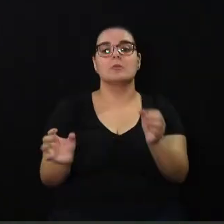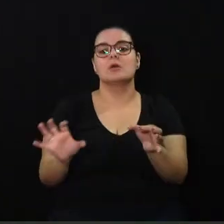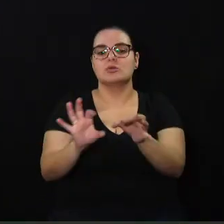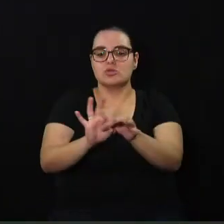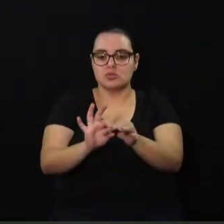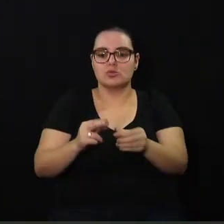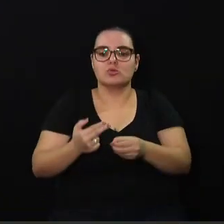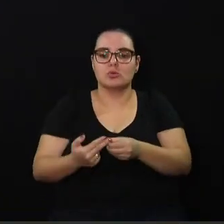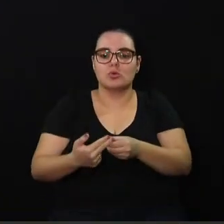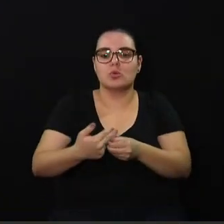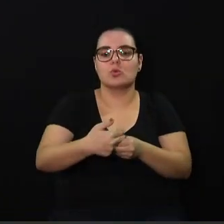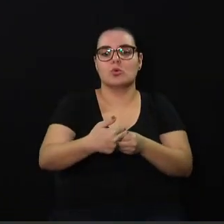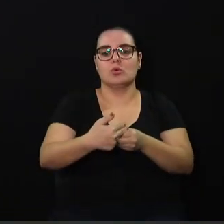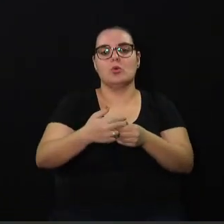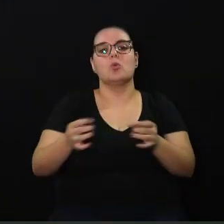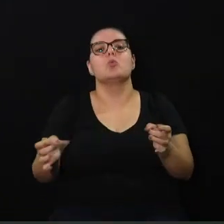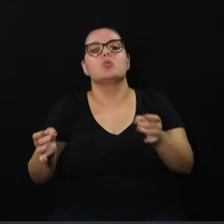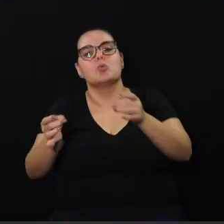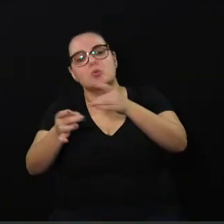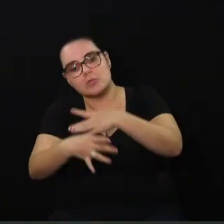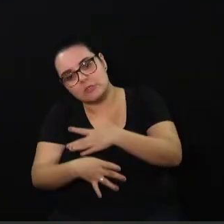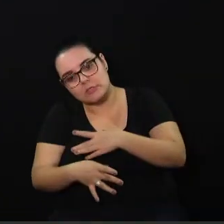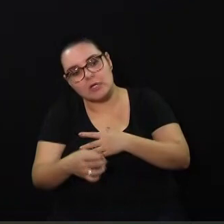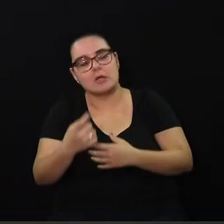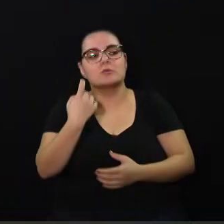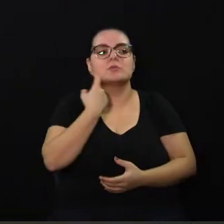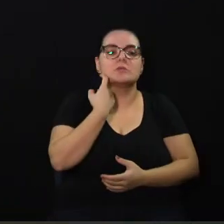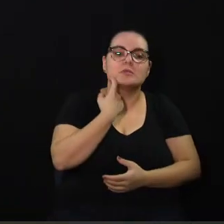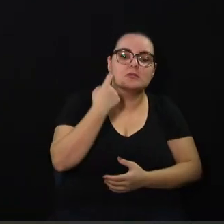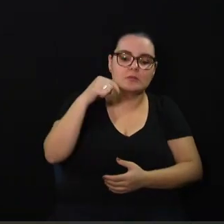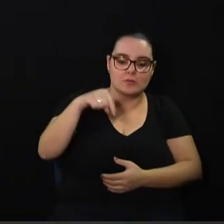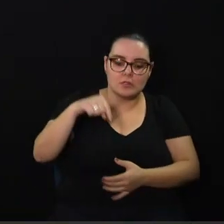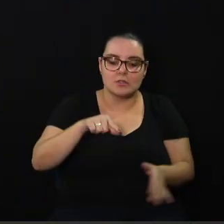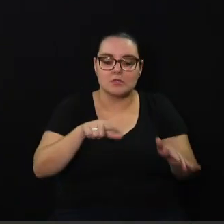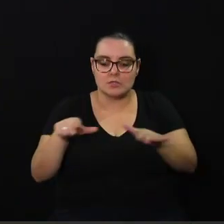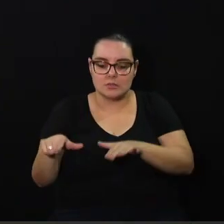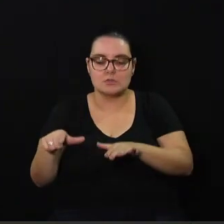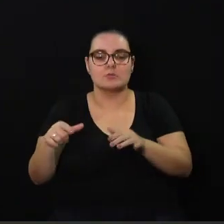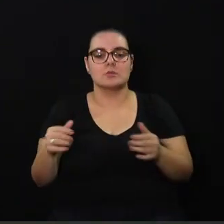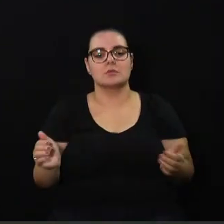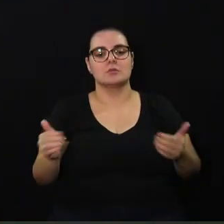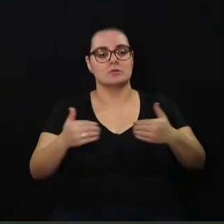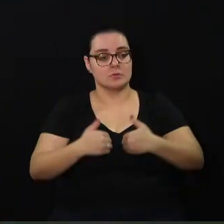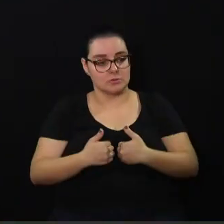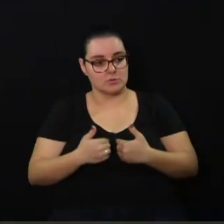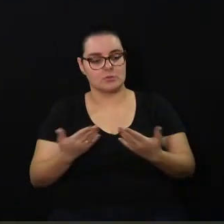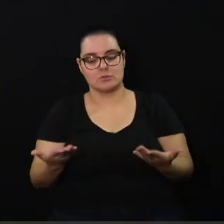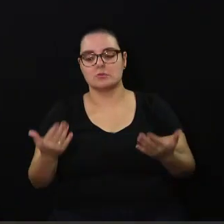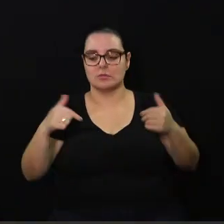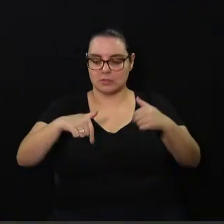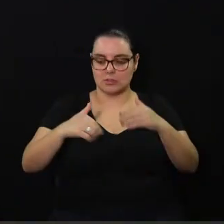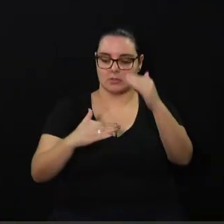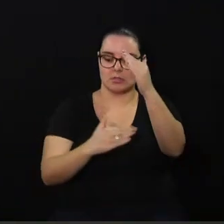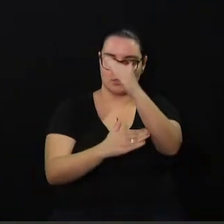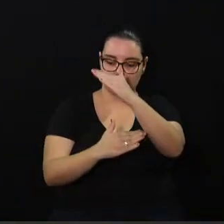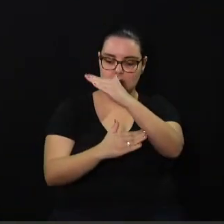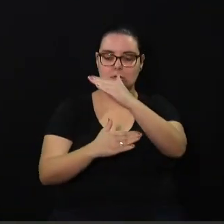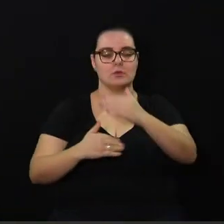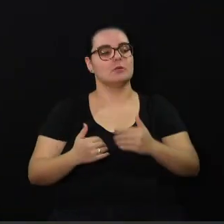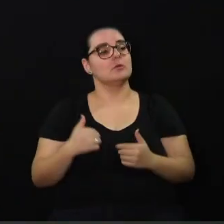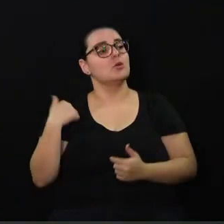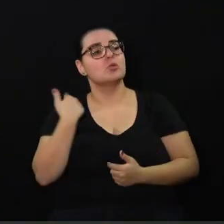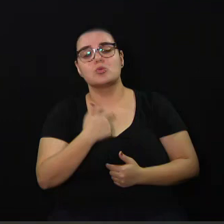fechamento foi nessa casa foi numa sexta feira com a presença de muita gente tudo isso tem ajudado a gente está construindo